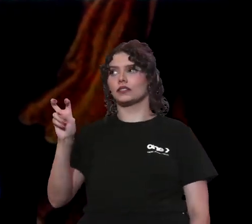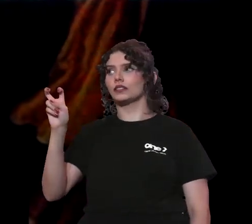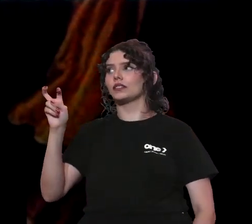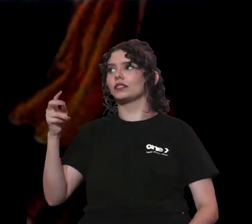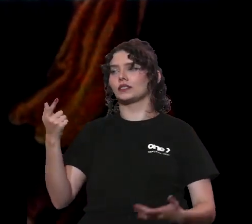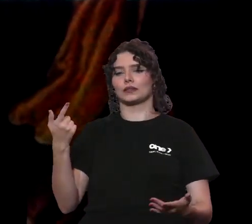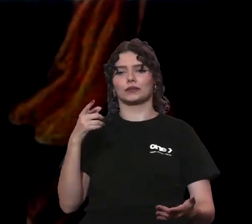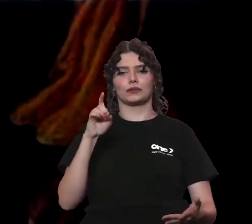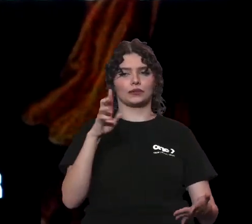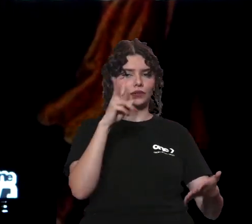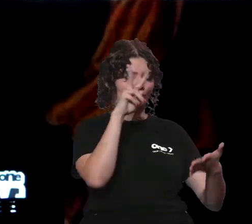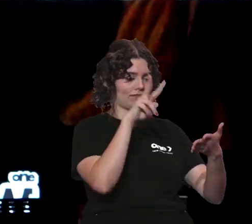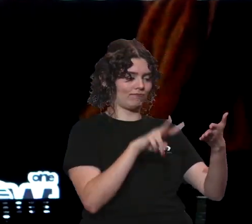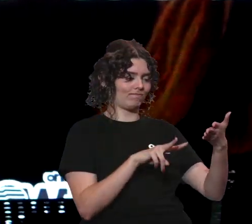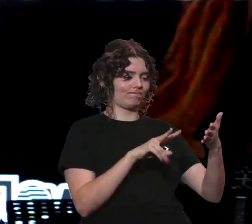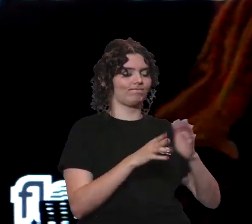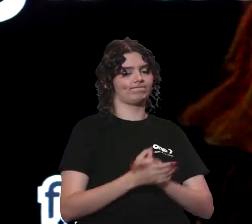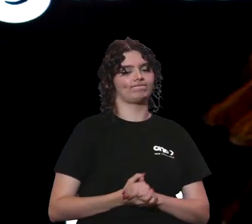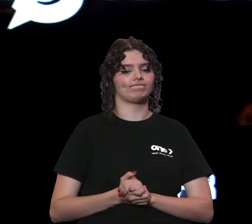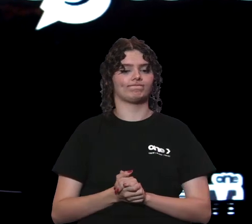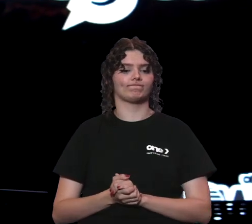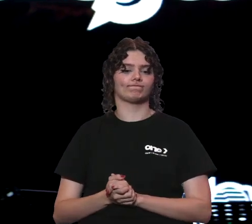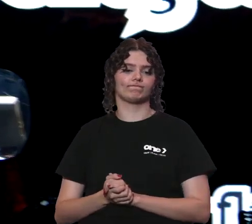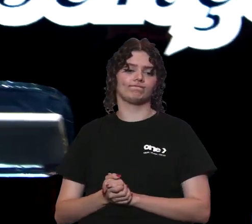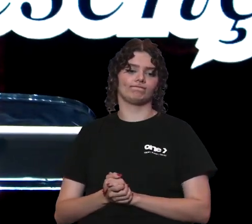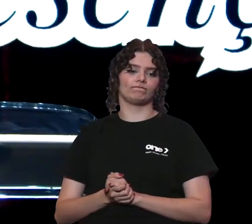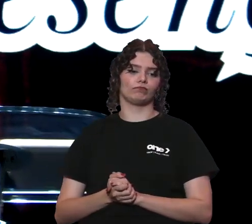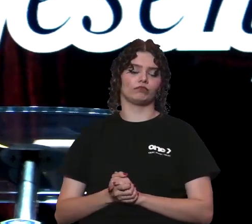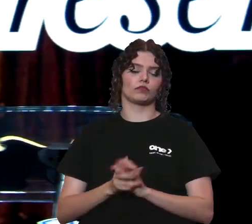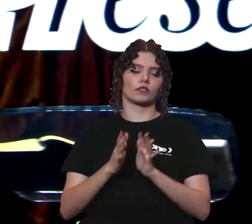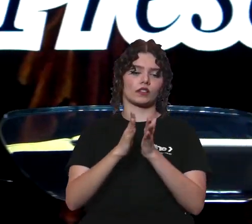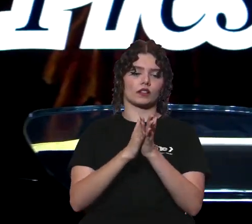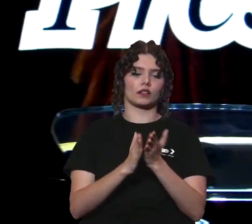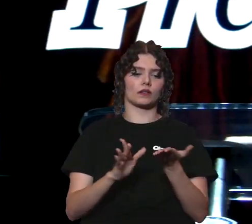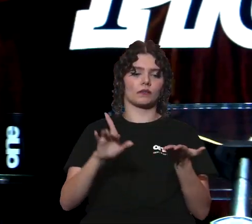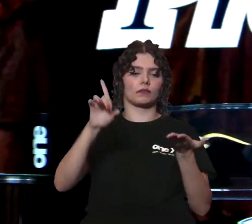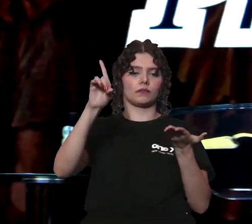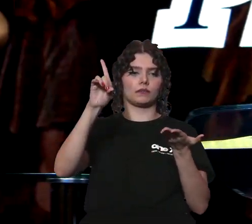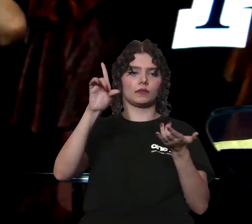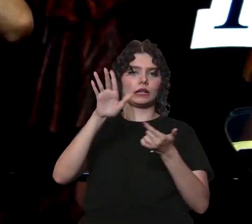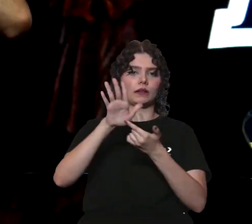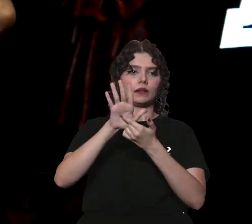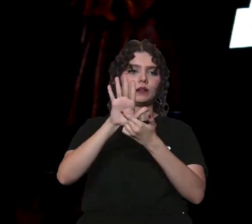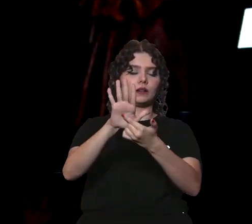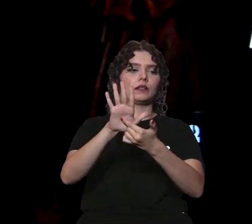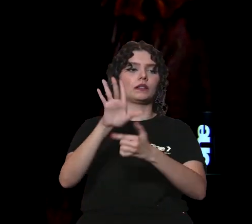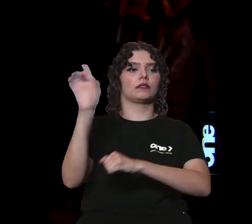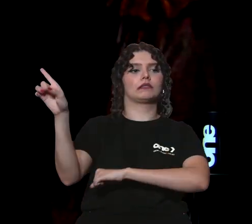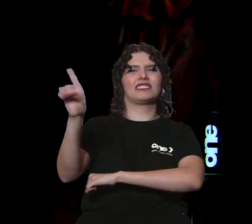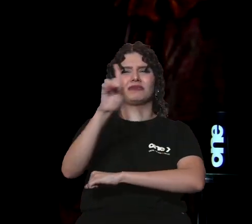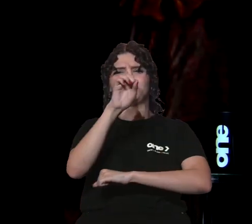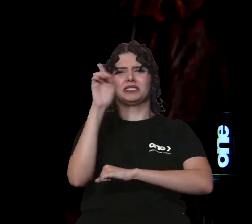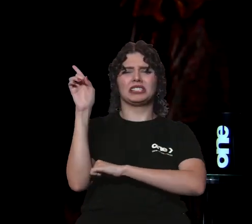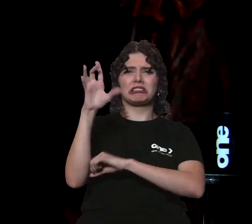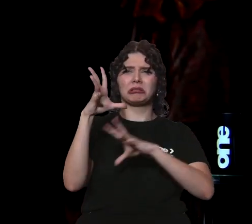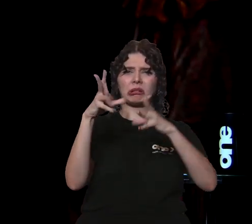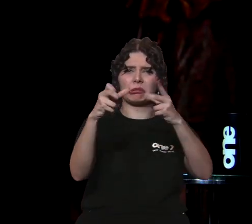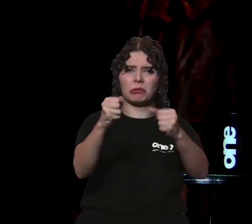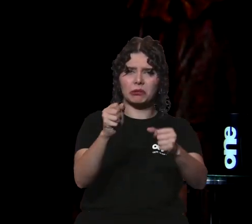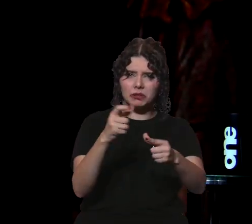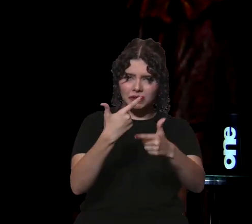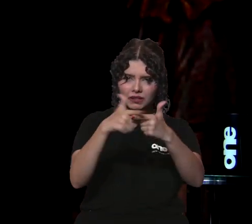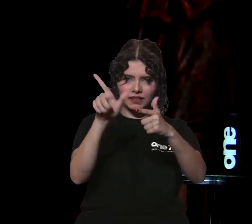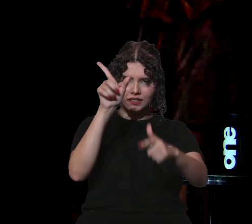li essa partezinha. Mas a Bíblia diz que Davi, no meio daquilo tudo,